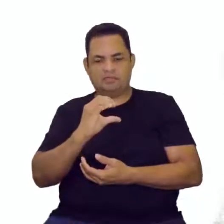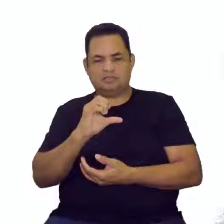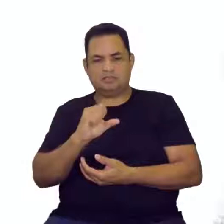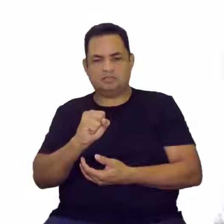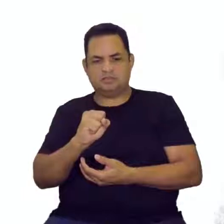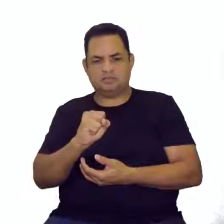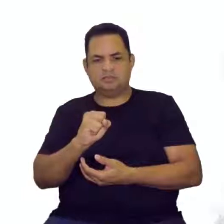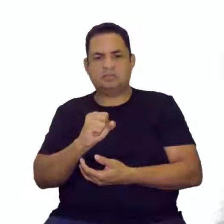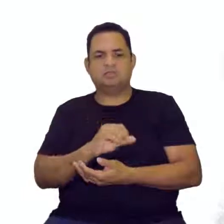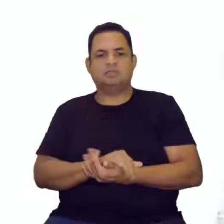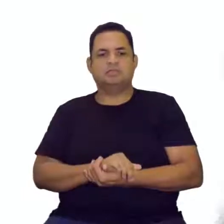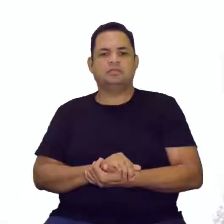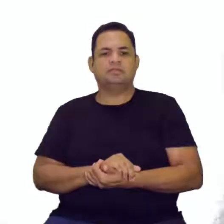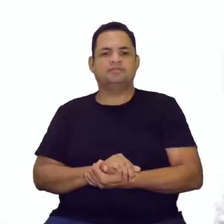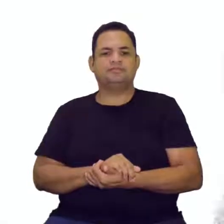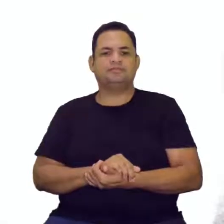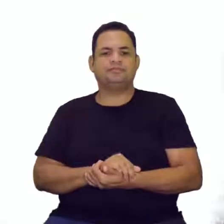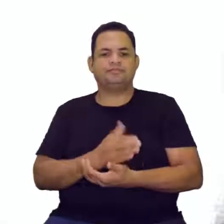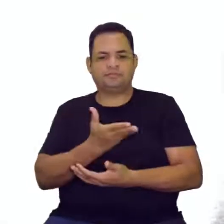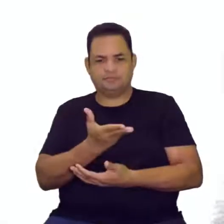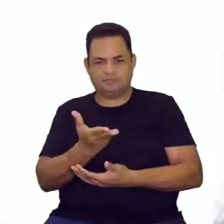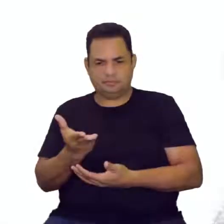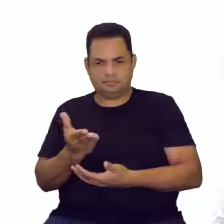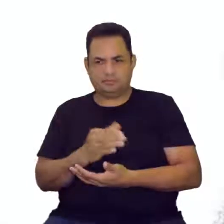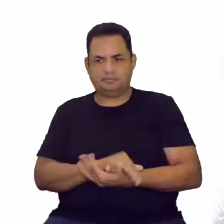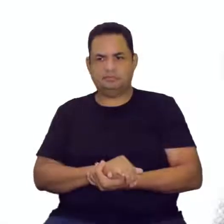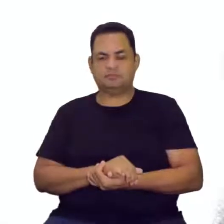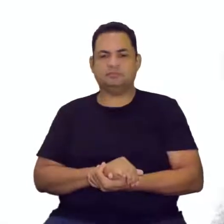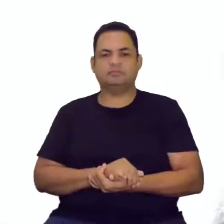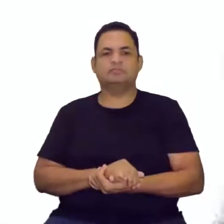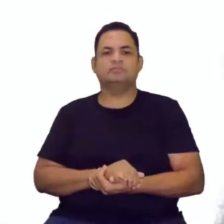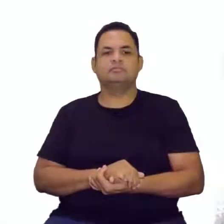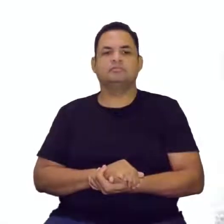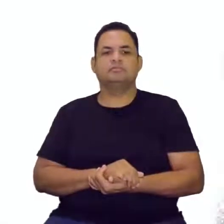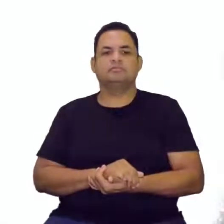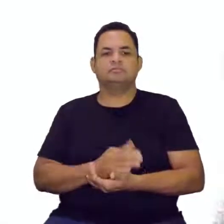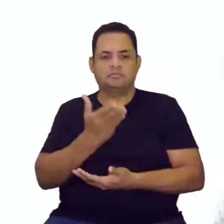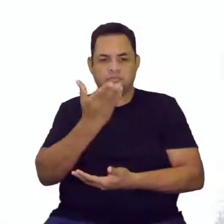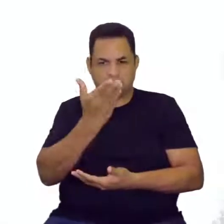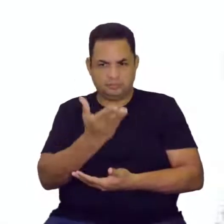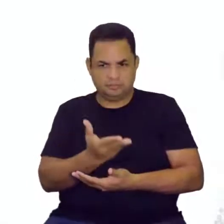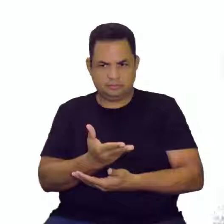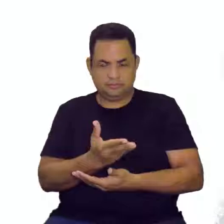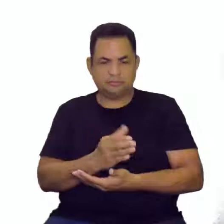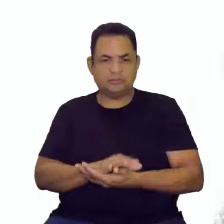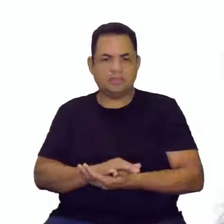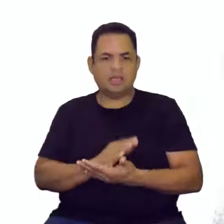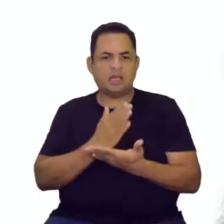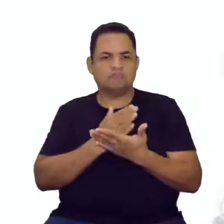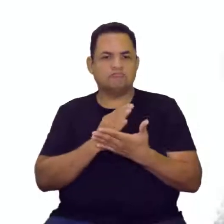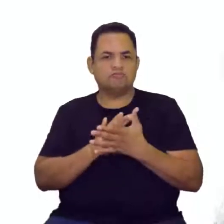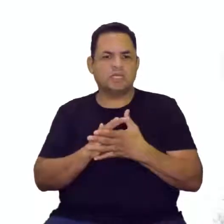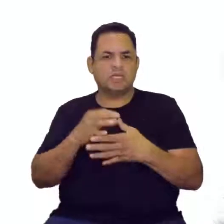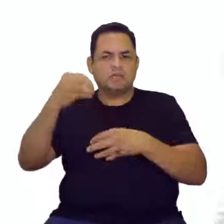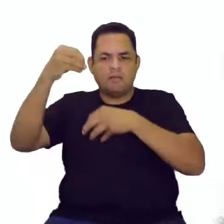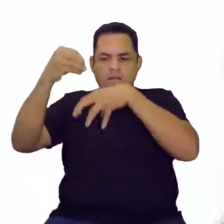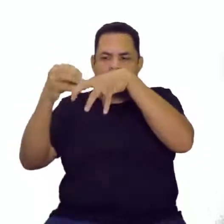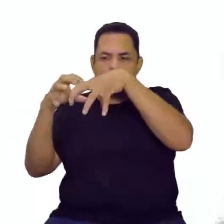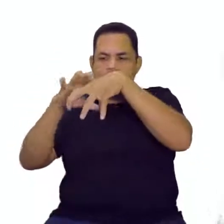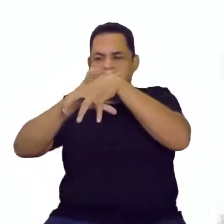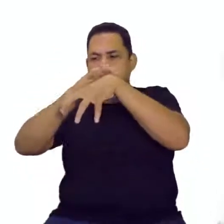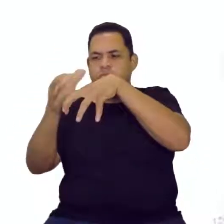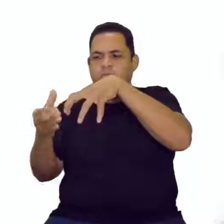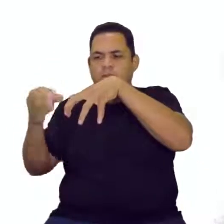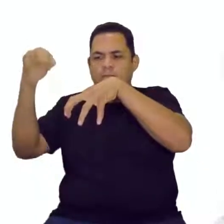clorofluorcarbonos, que é conhecido como CF6. Esses aqui, eles destroem a camada de ozônio, por